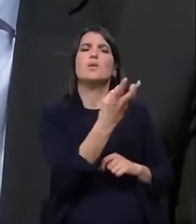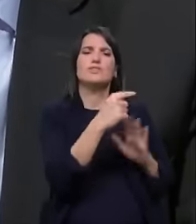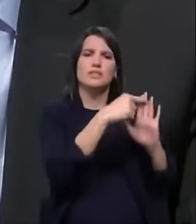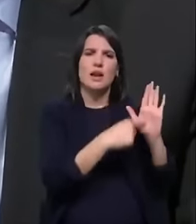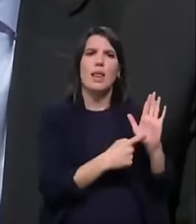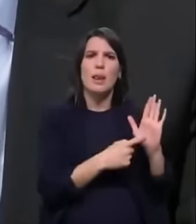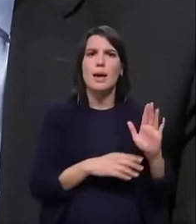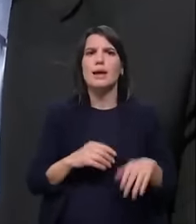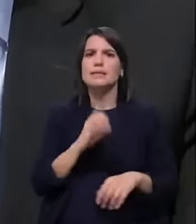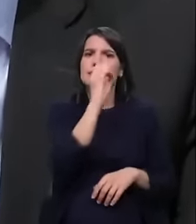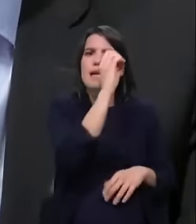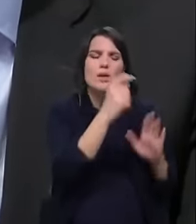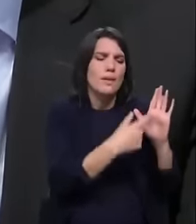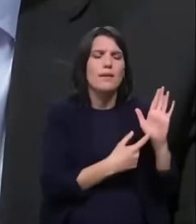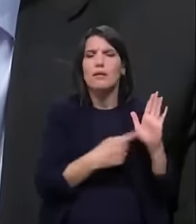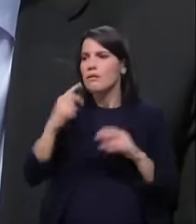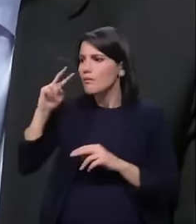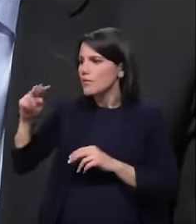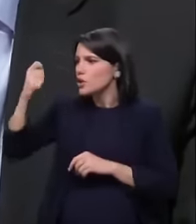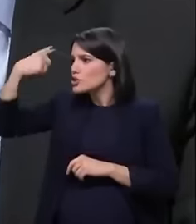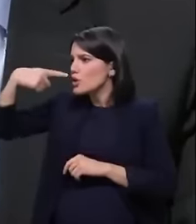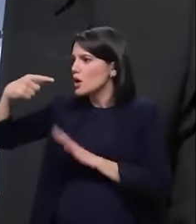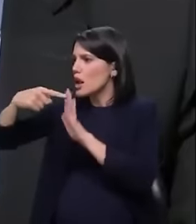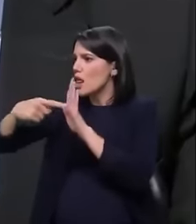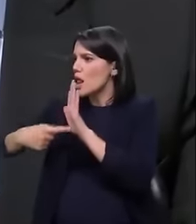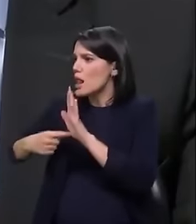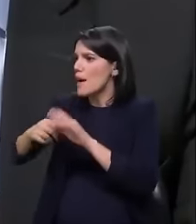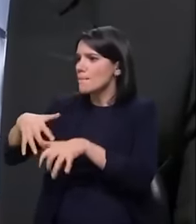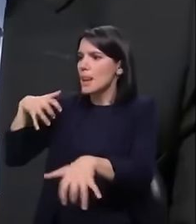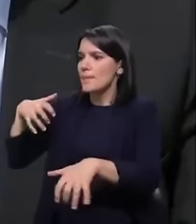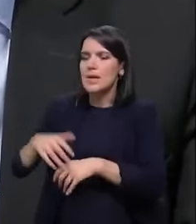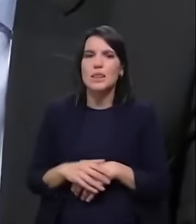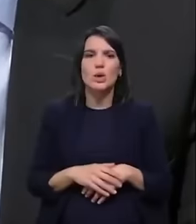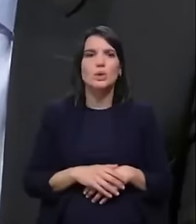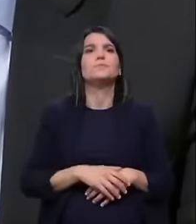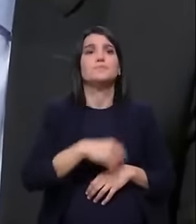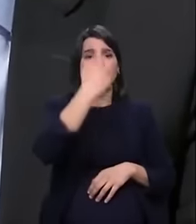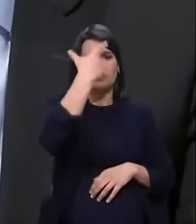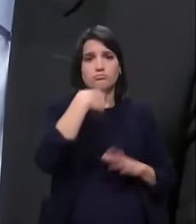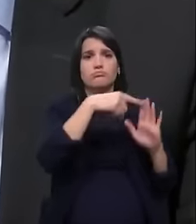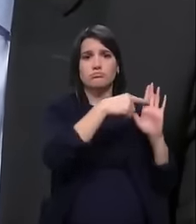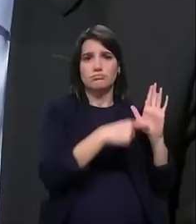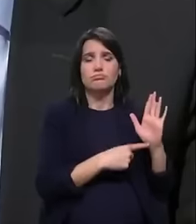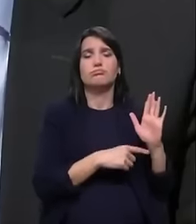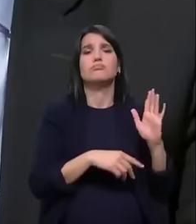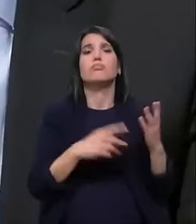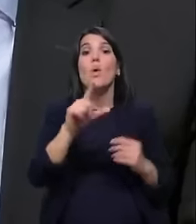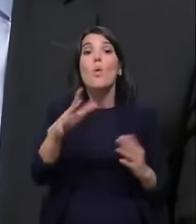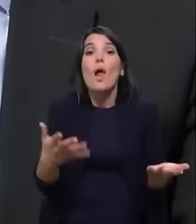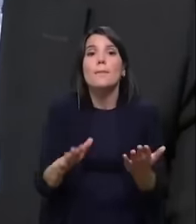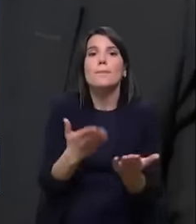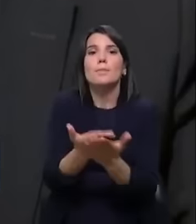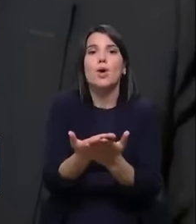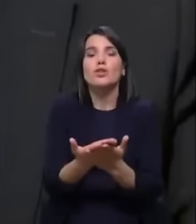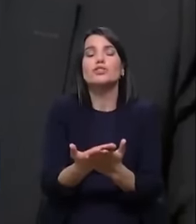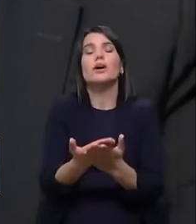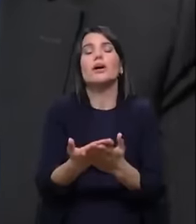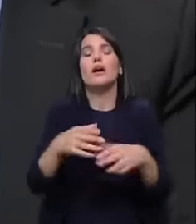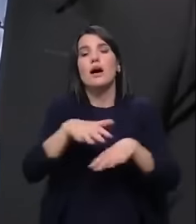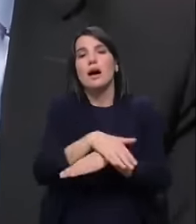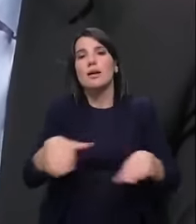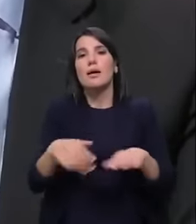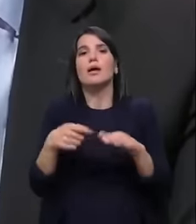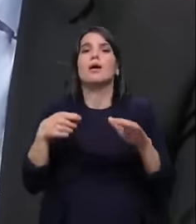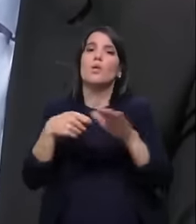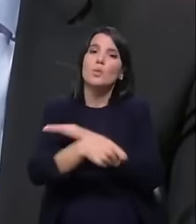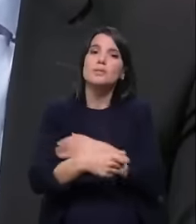historial parlamentar. Zero. Mas veja o nosso historial parlamentar. Não só vejo o historial do Chega, como vejo o historial. Qual é a proposta que apresenta para combater a corrupção, se não é a pena?